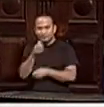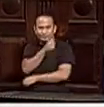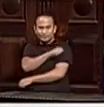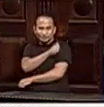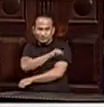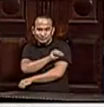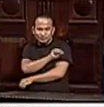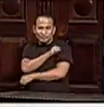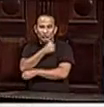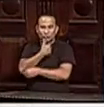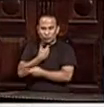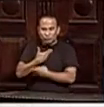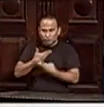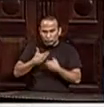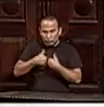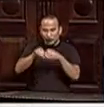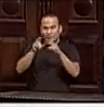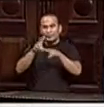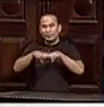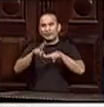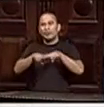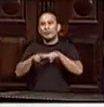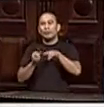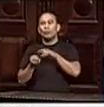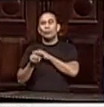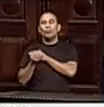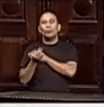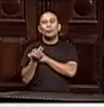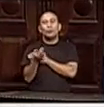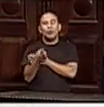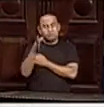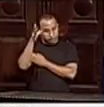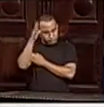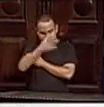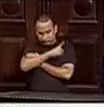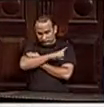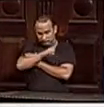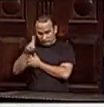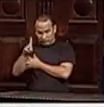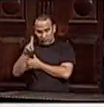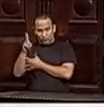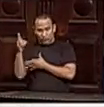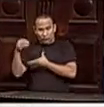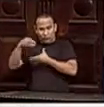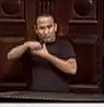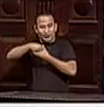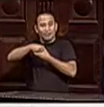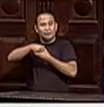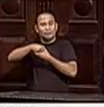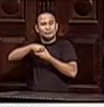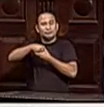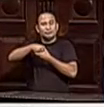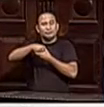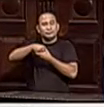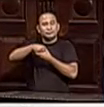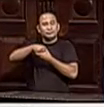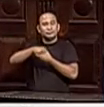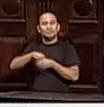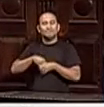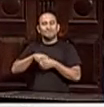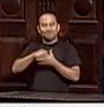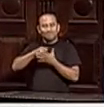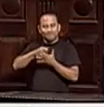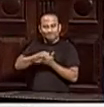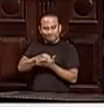matriz rodoviária. Quantas dessas decisões não foram tomadas à luz da